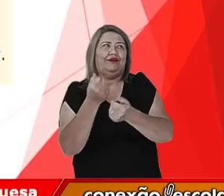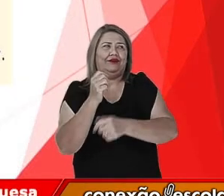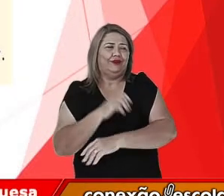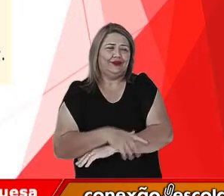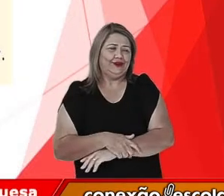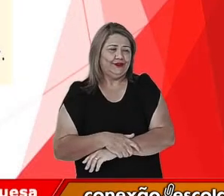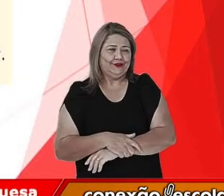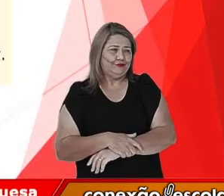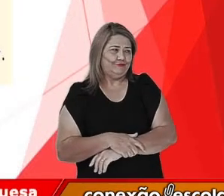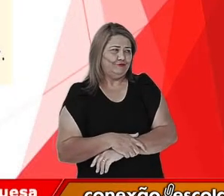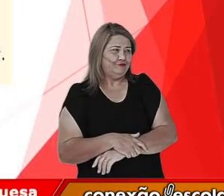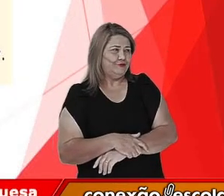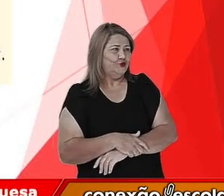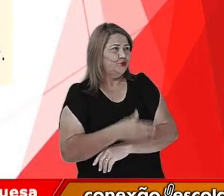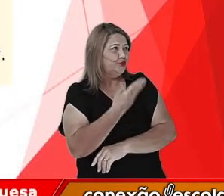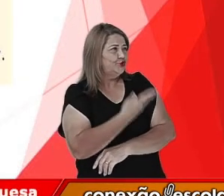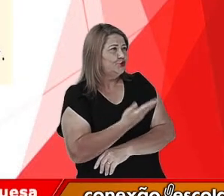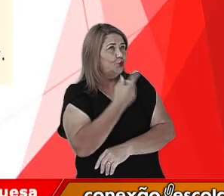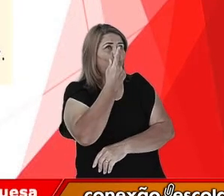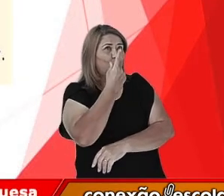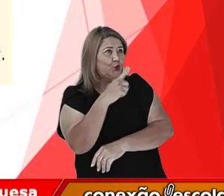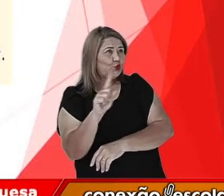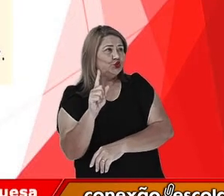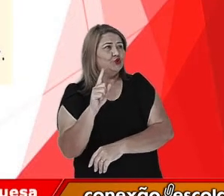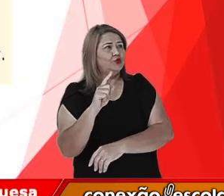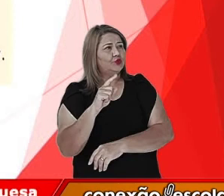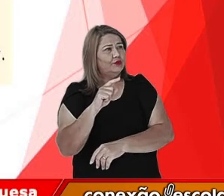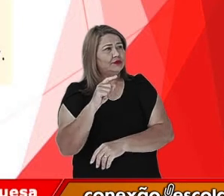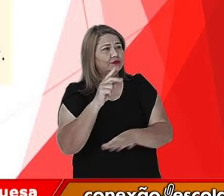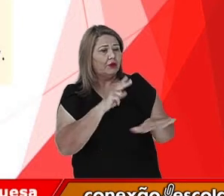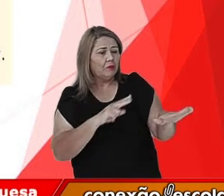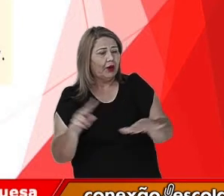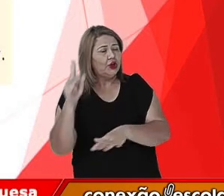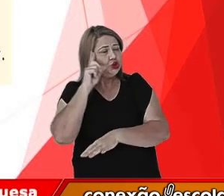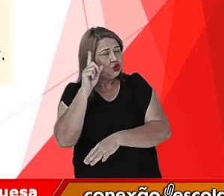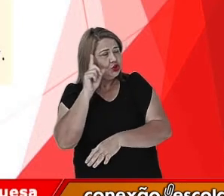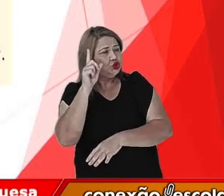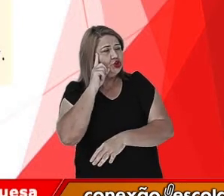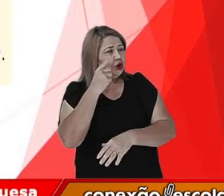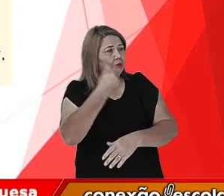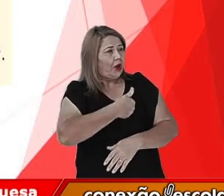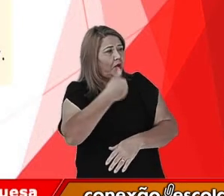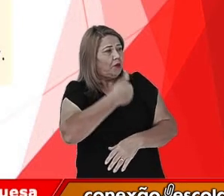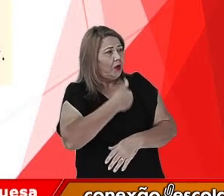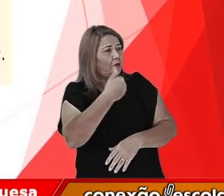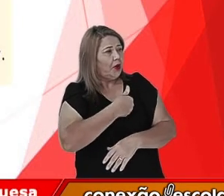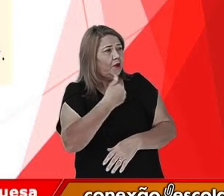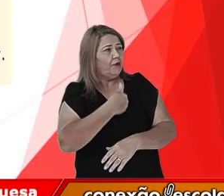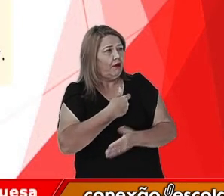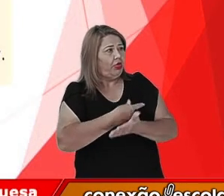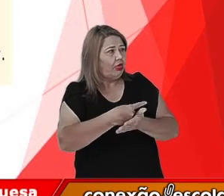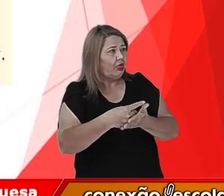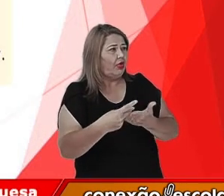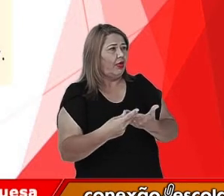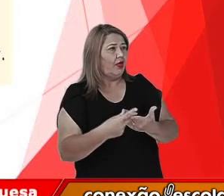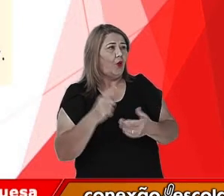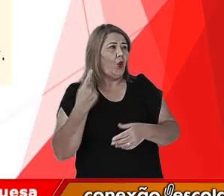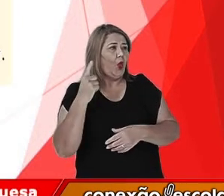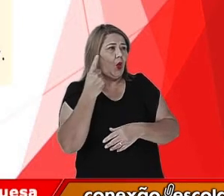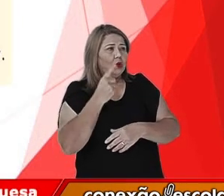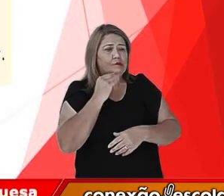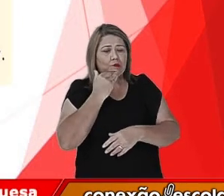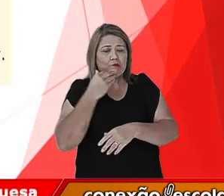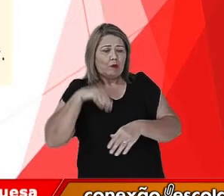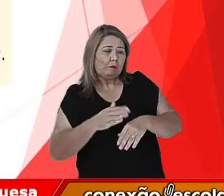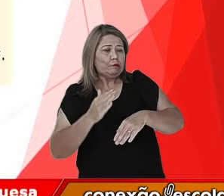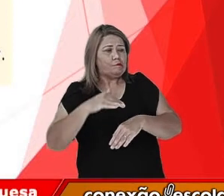implora um último encontro, me atormenta dias seguidos, me faz vir de longe para esta buraqueira só mais uma vez,